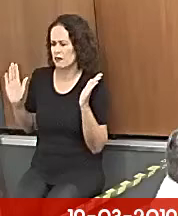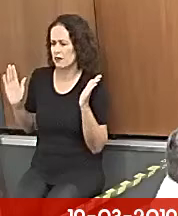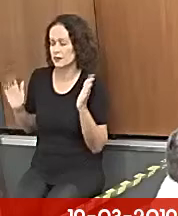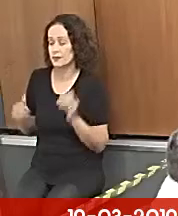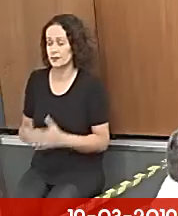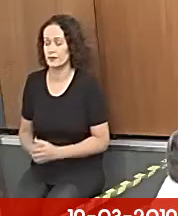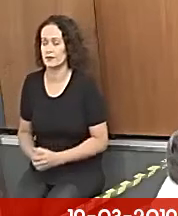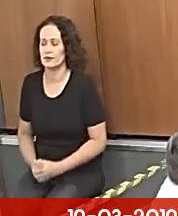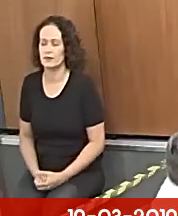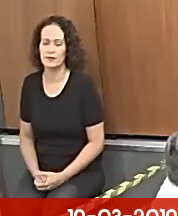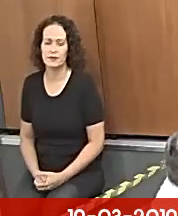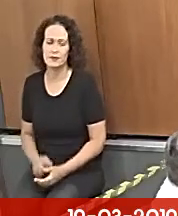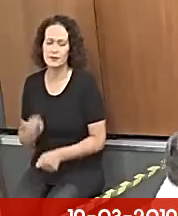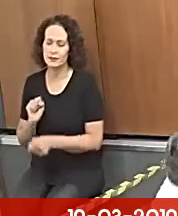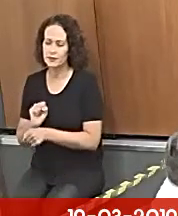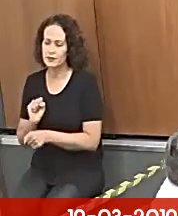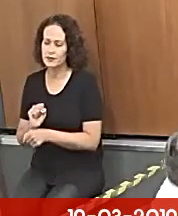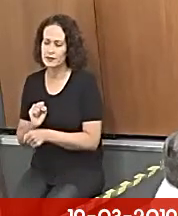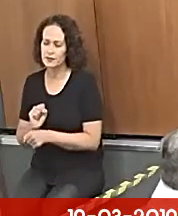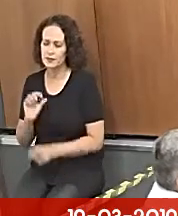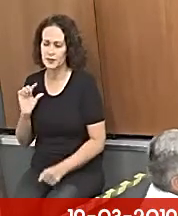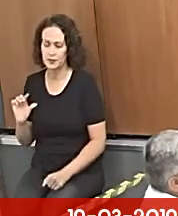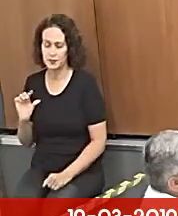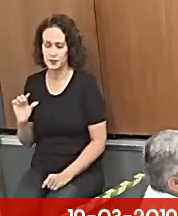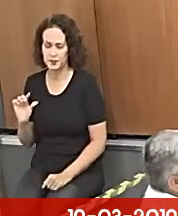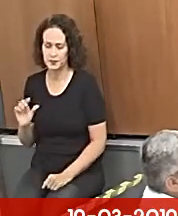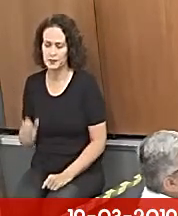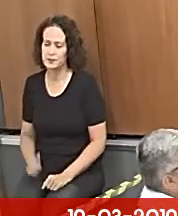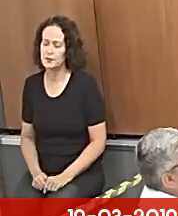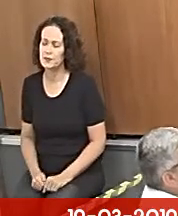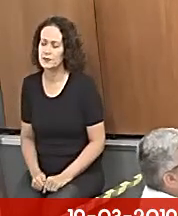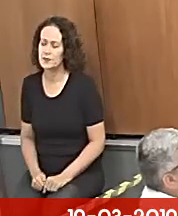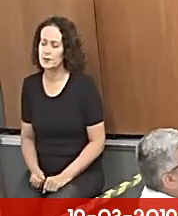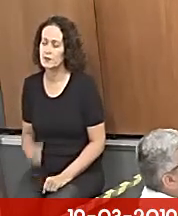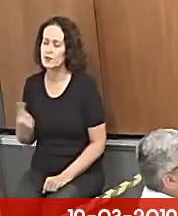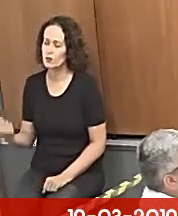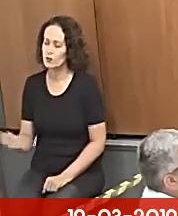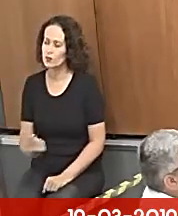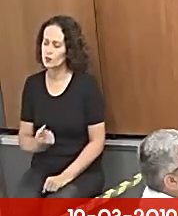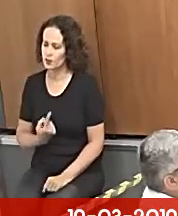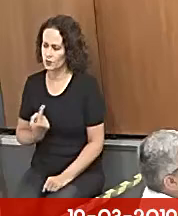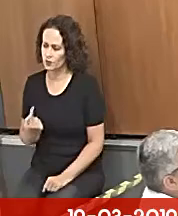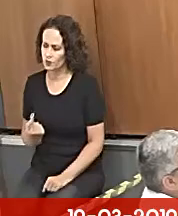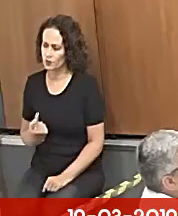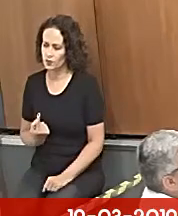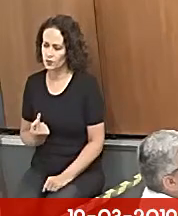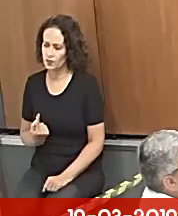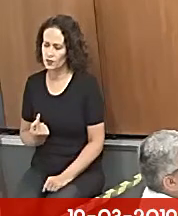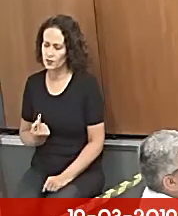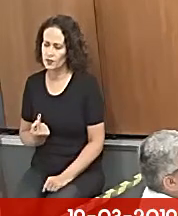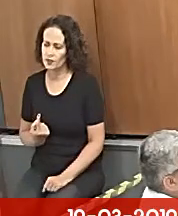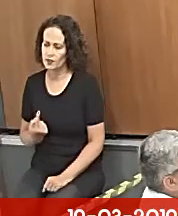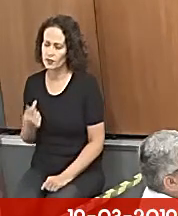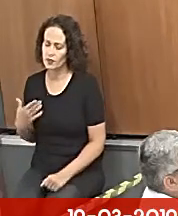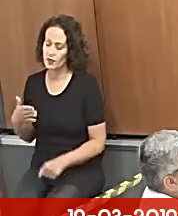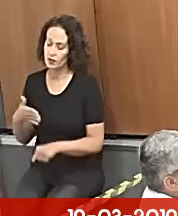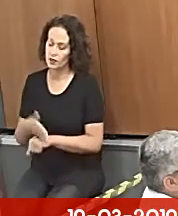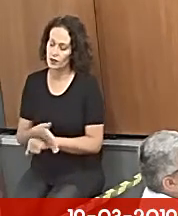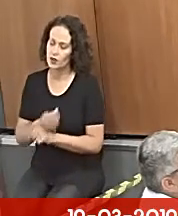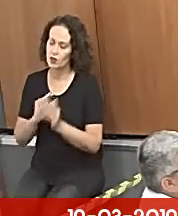ok presente só os sérvios eta mas fomos sempre recebeu o seguinte nós estamos adentrando no calendário